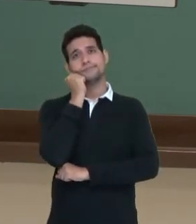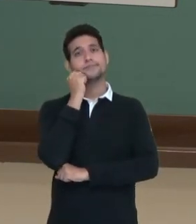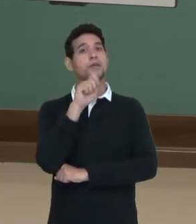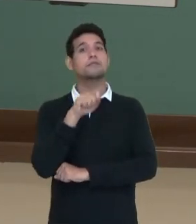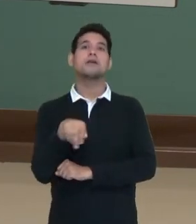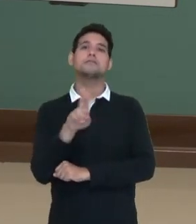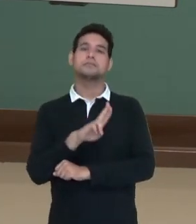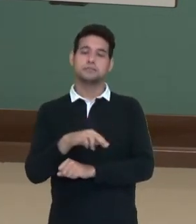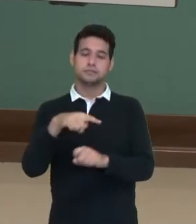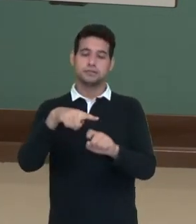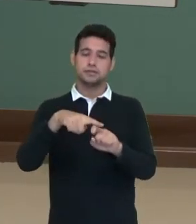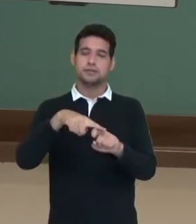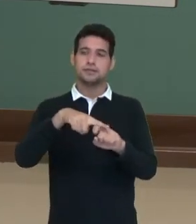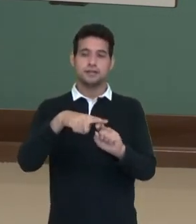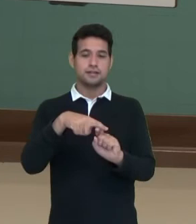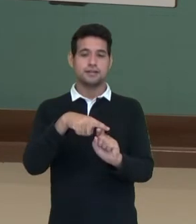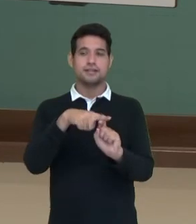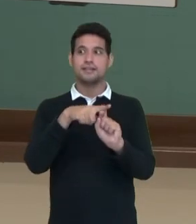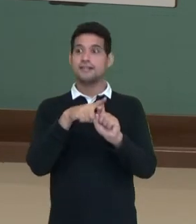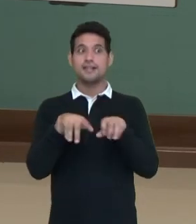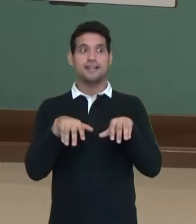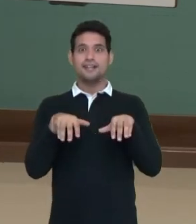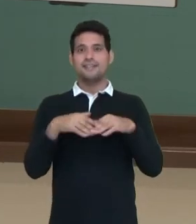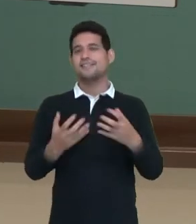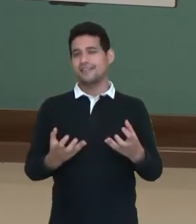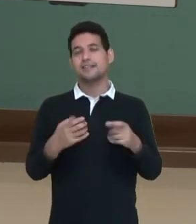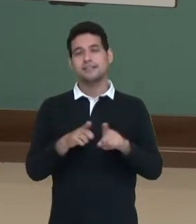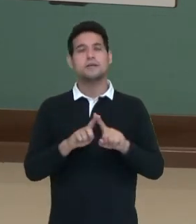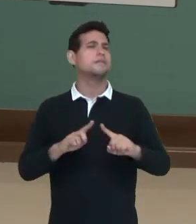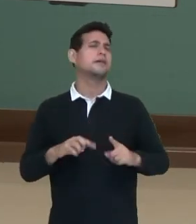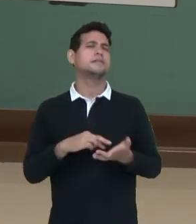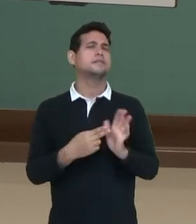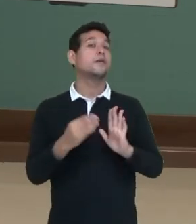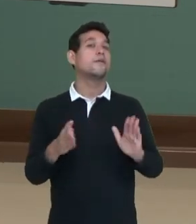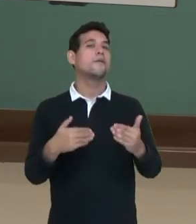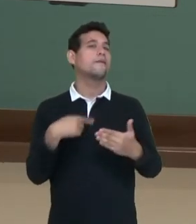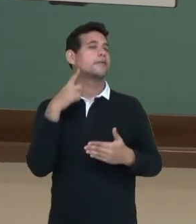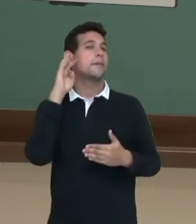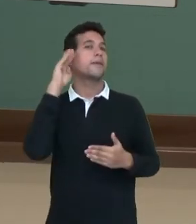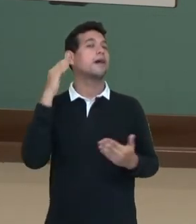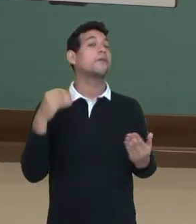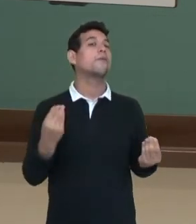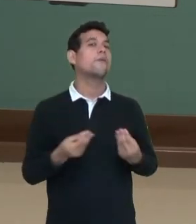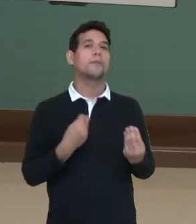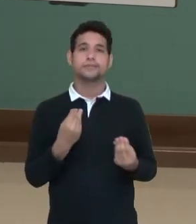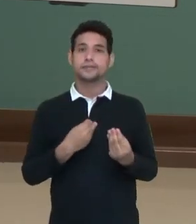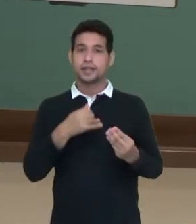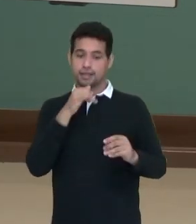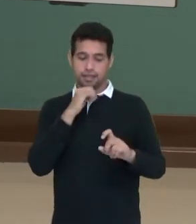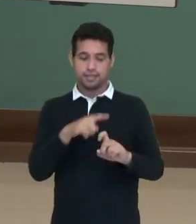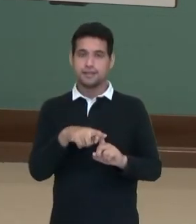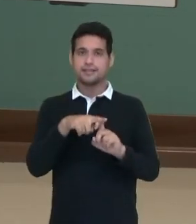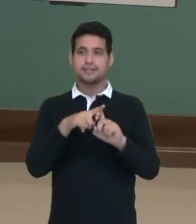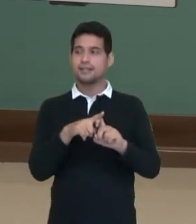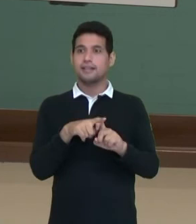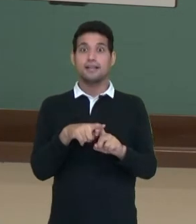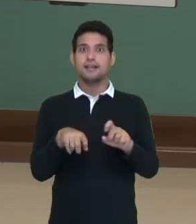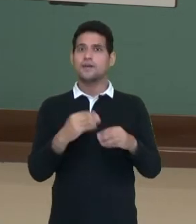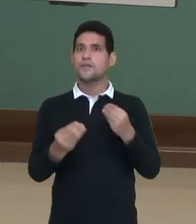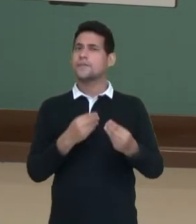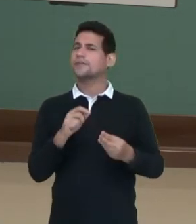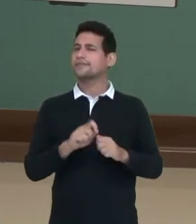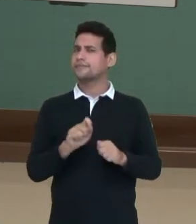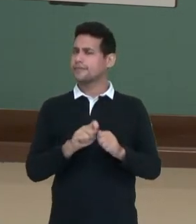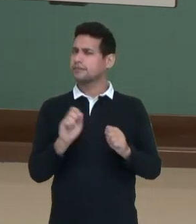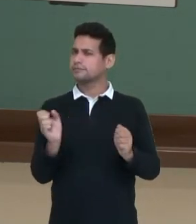extremidade para que se levante ele ali, né? Mas aí, qual será a posição do ponto de apoio nessa alavanca?